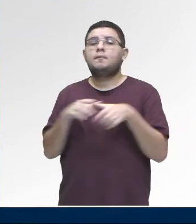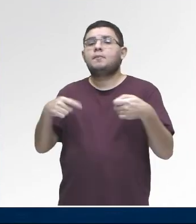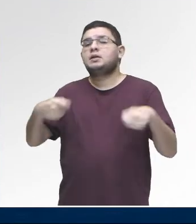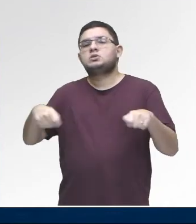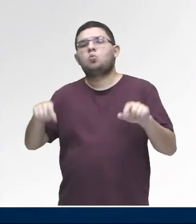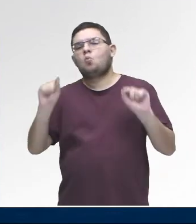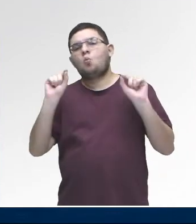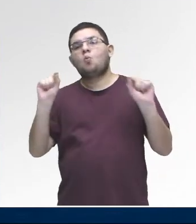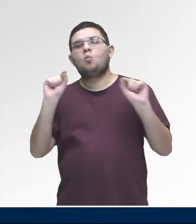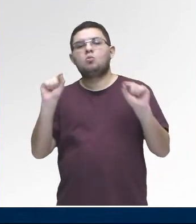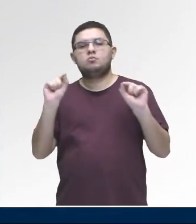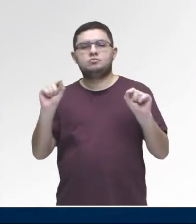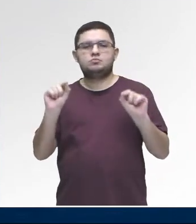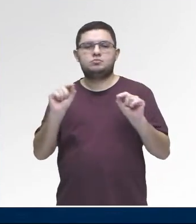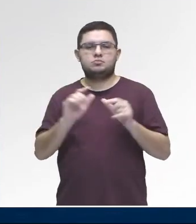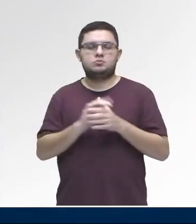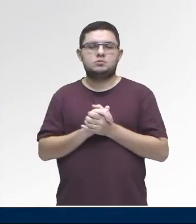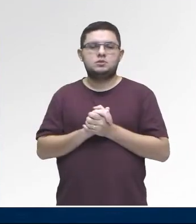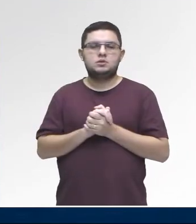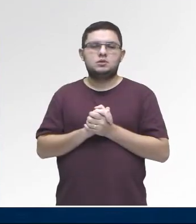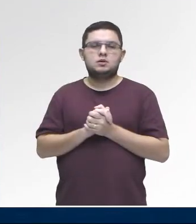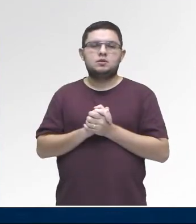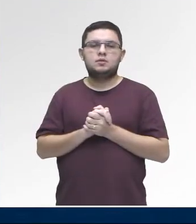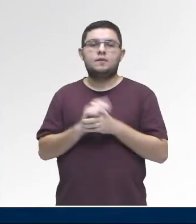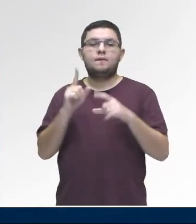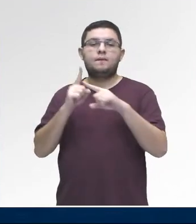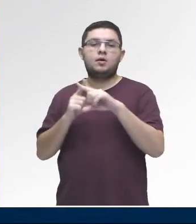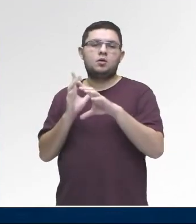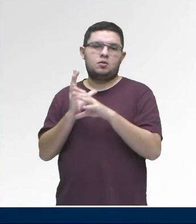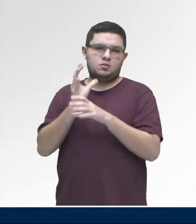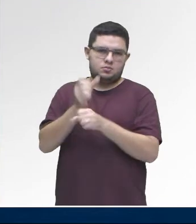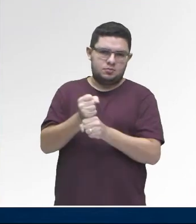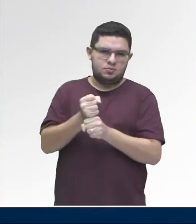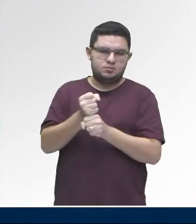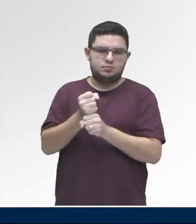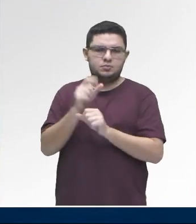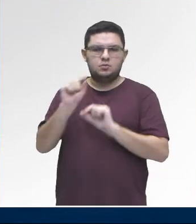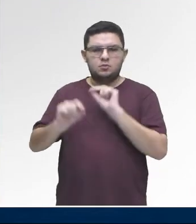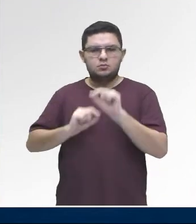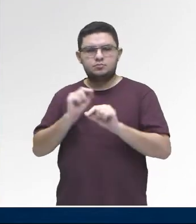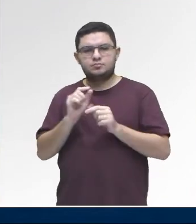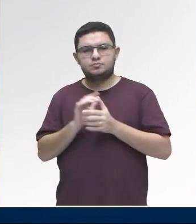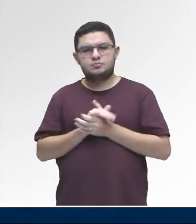Multiplicar, eu vou aqui novamente para a minha equação, basta